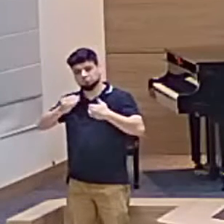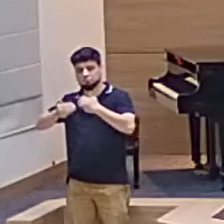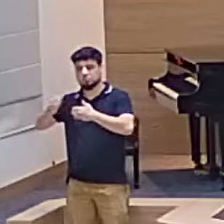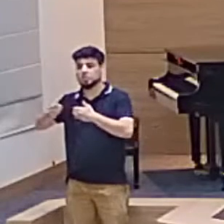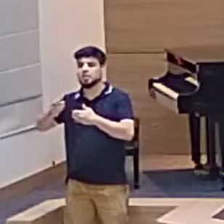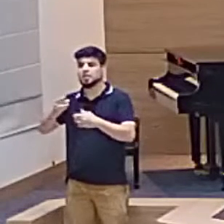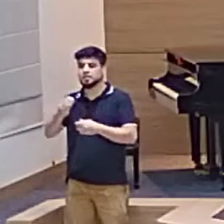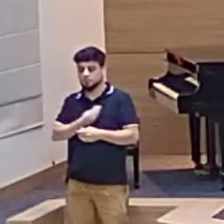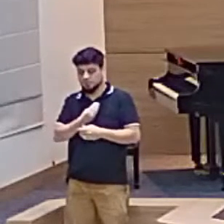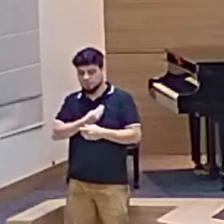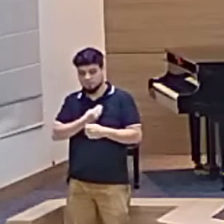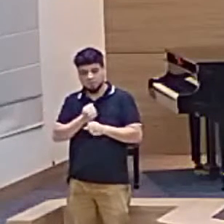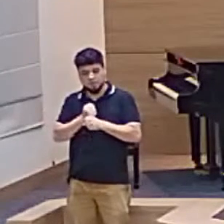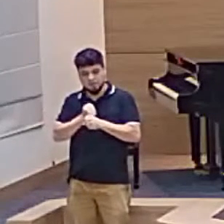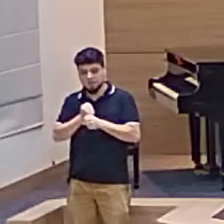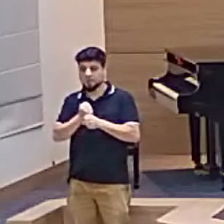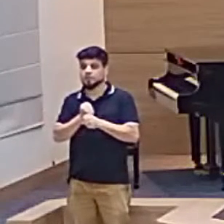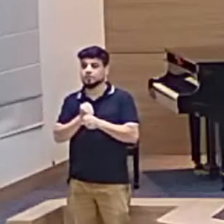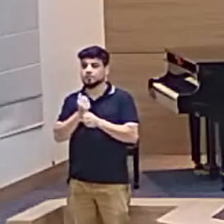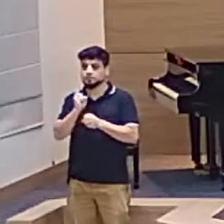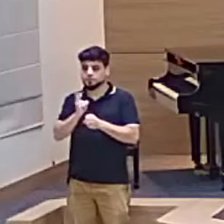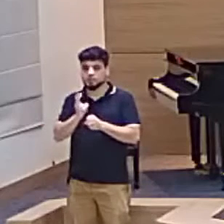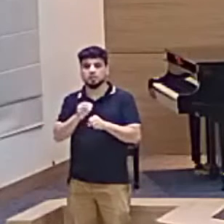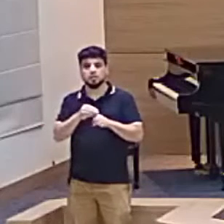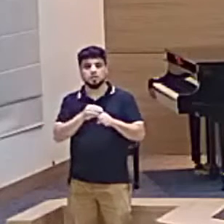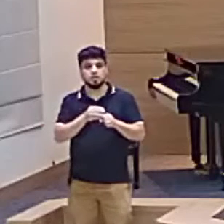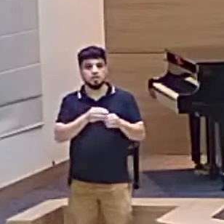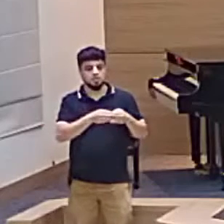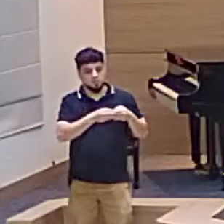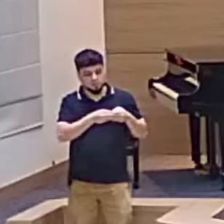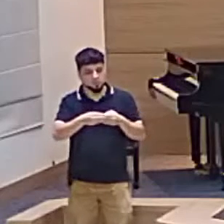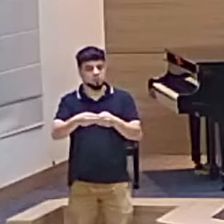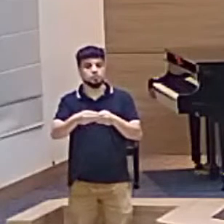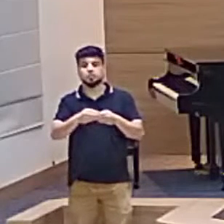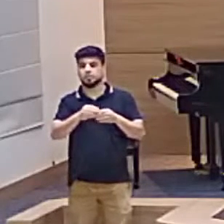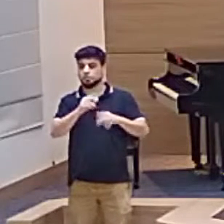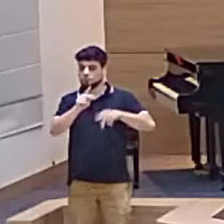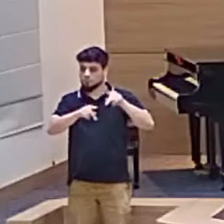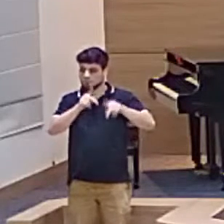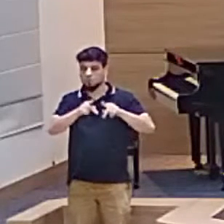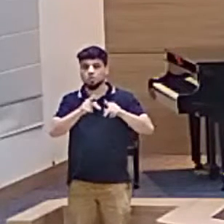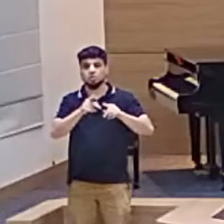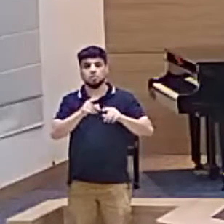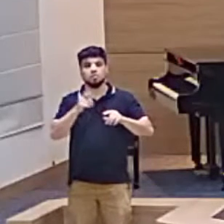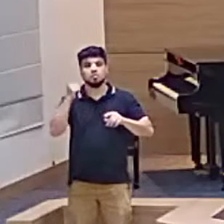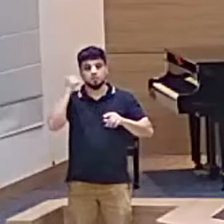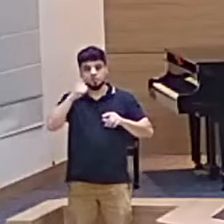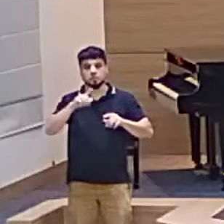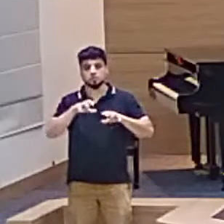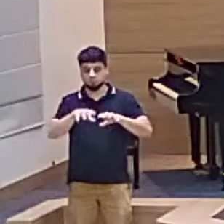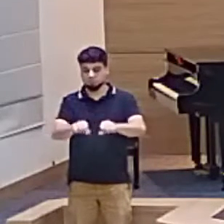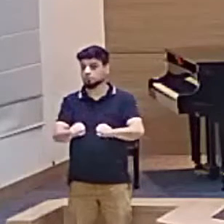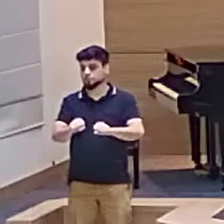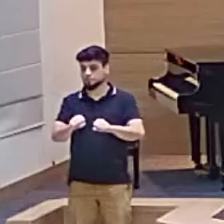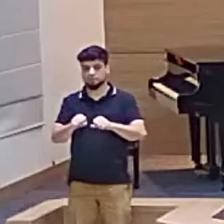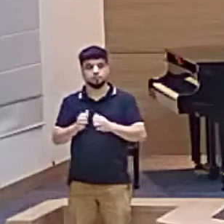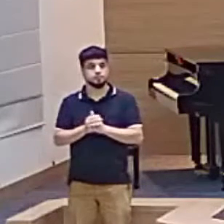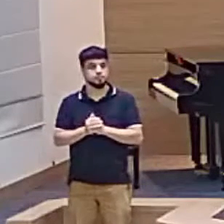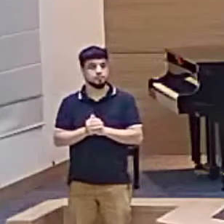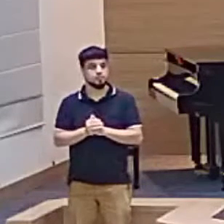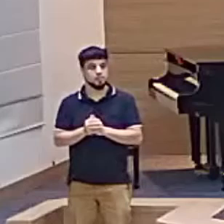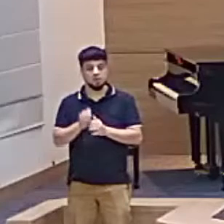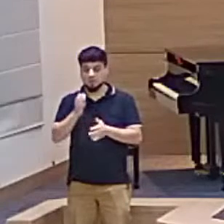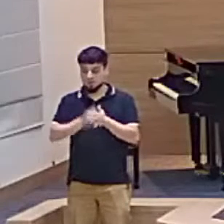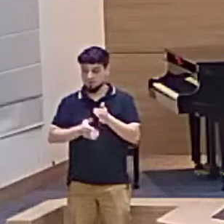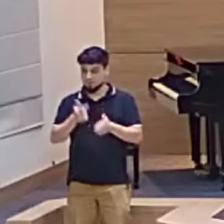direção do levando o povo de fato a tomar posse da herança e no Capítulo 24 Esse é o último